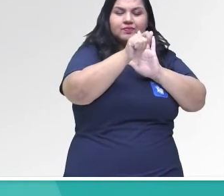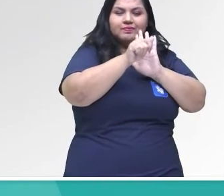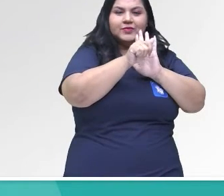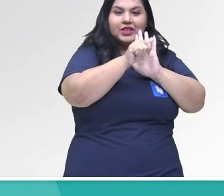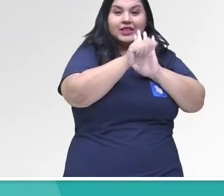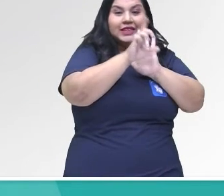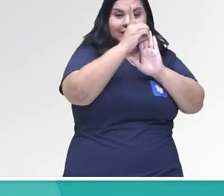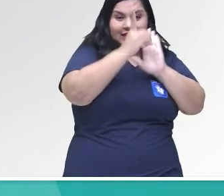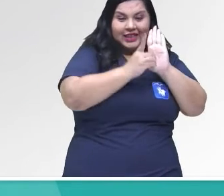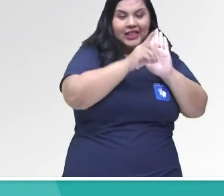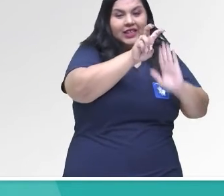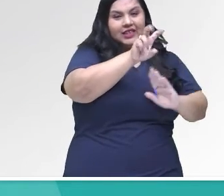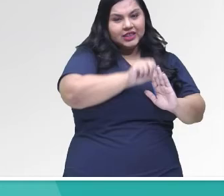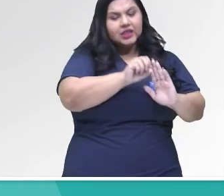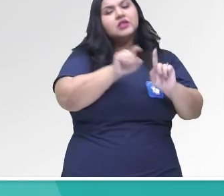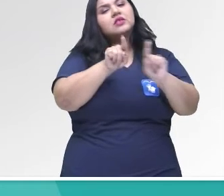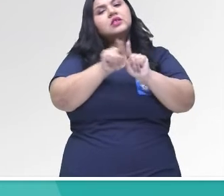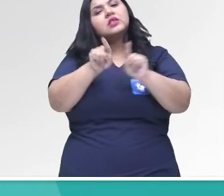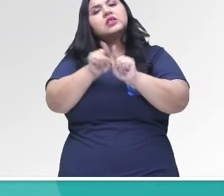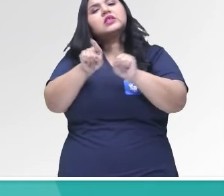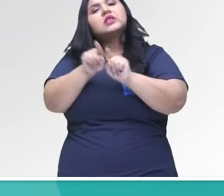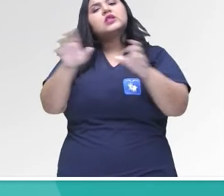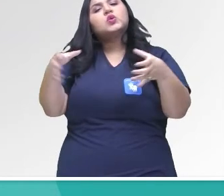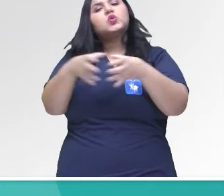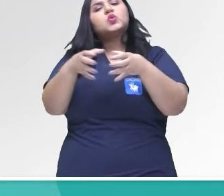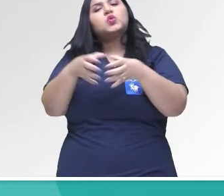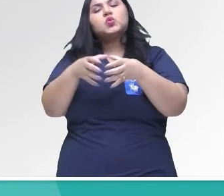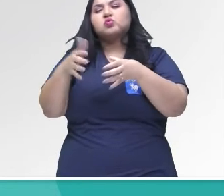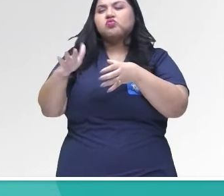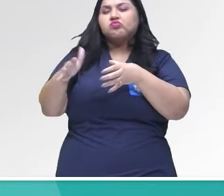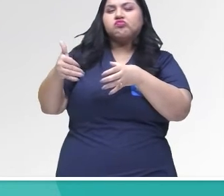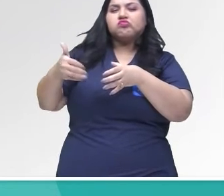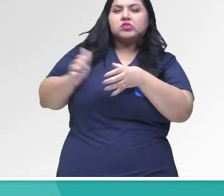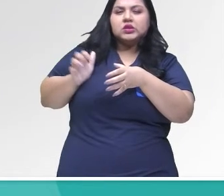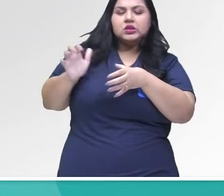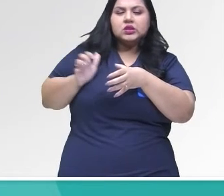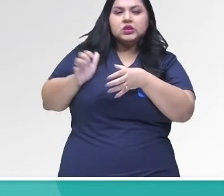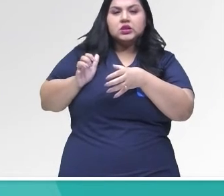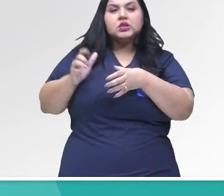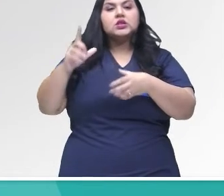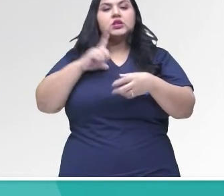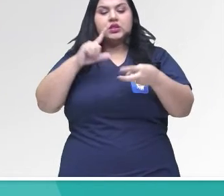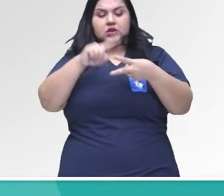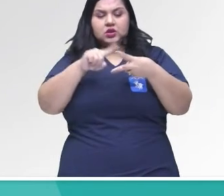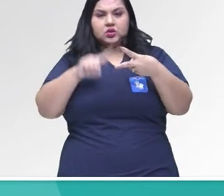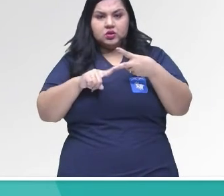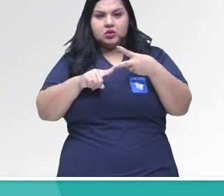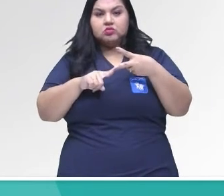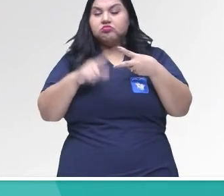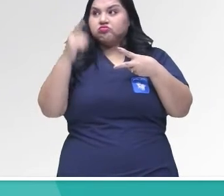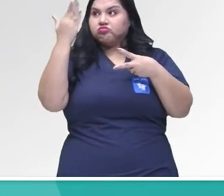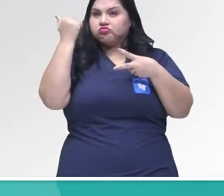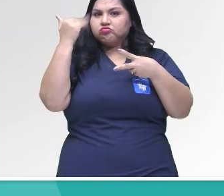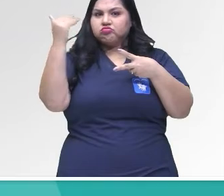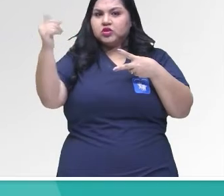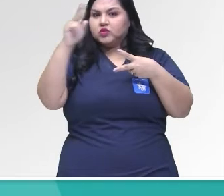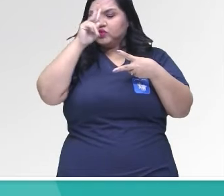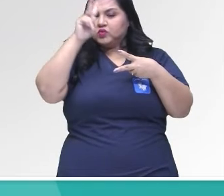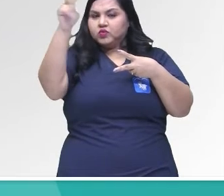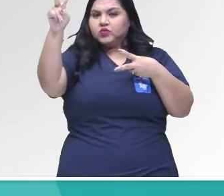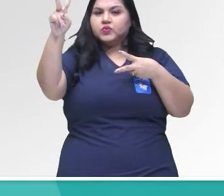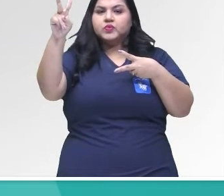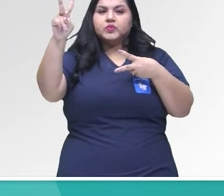de universitários e música da classe média. Aí nós temos dois representantes fortíssimos desse